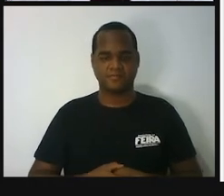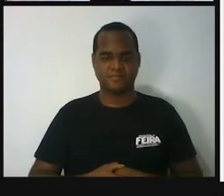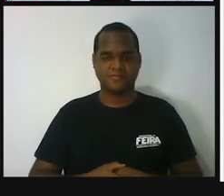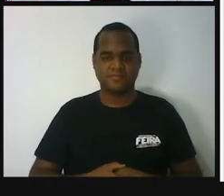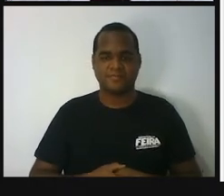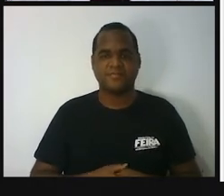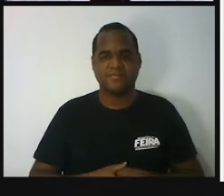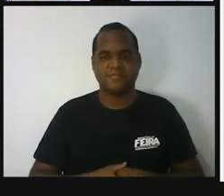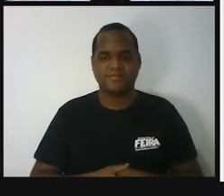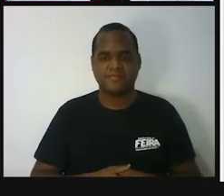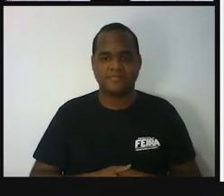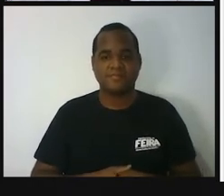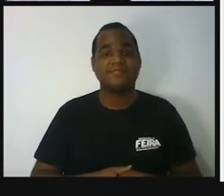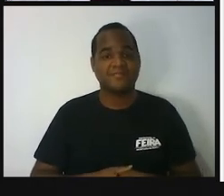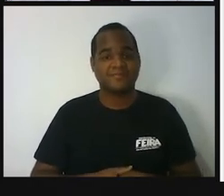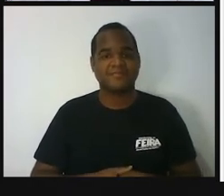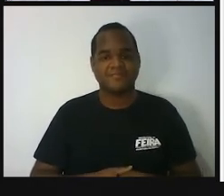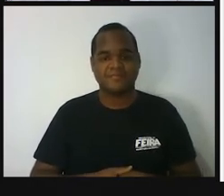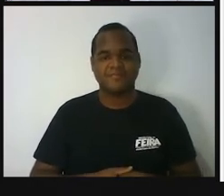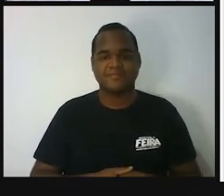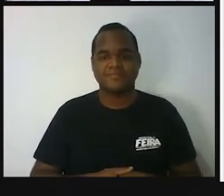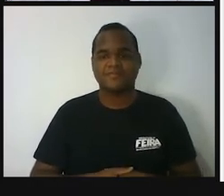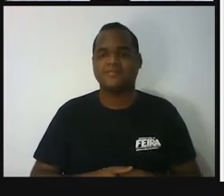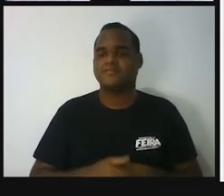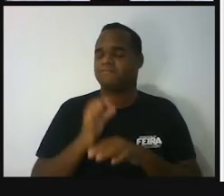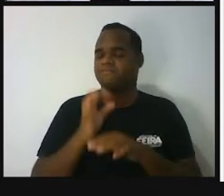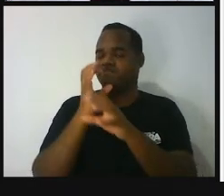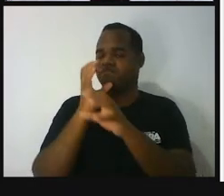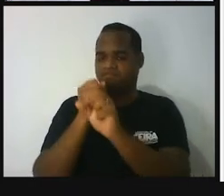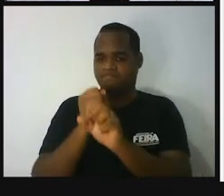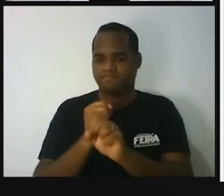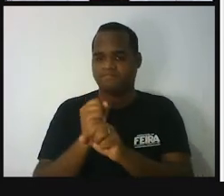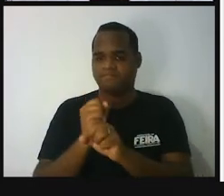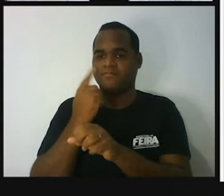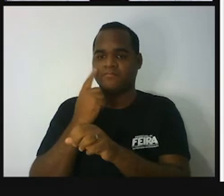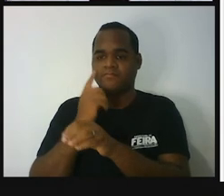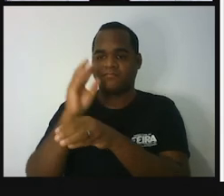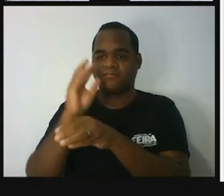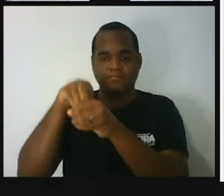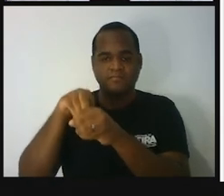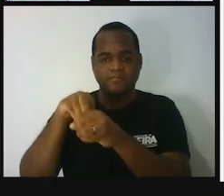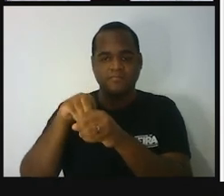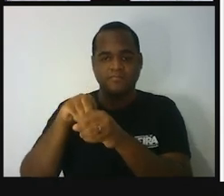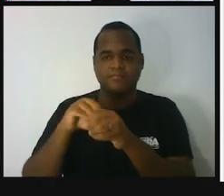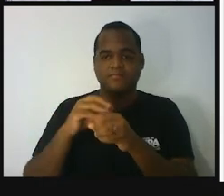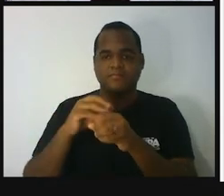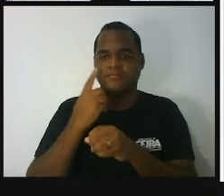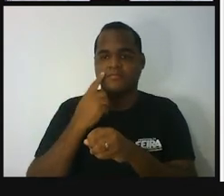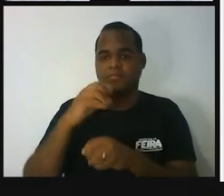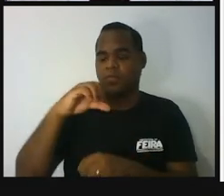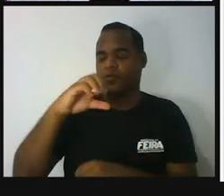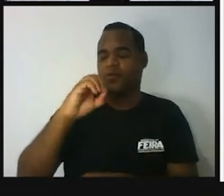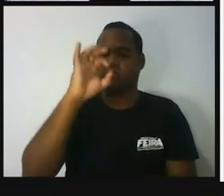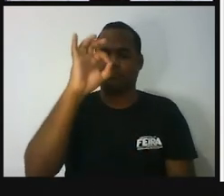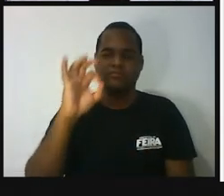Ângulo. Então vamos lá. Medindo esse ângulozinho. Ó. 90